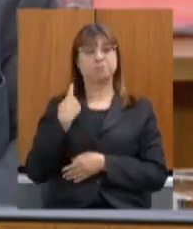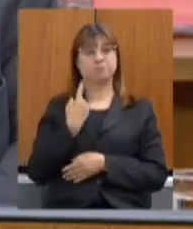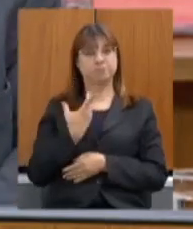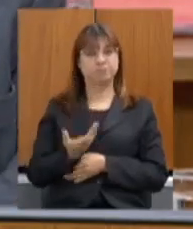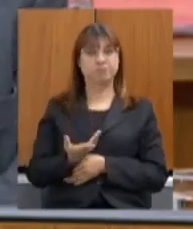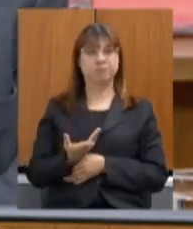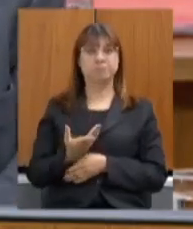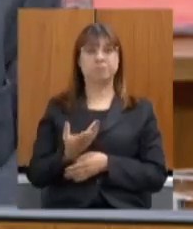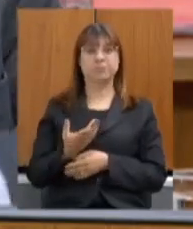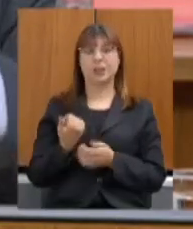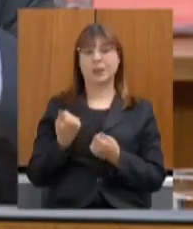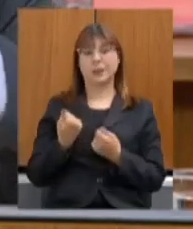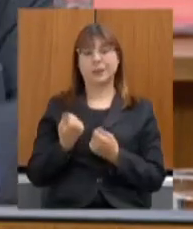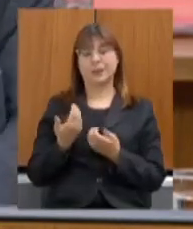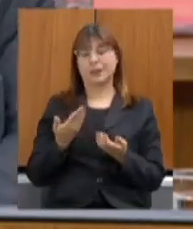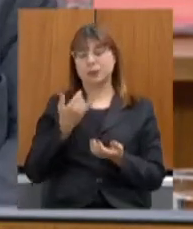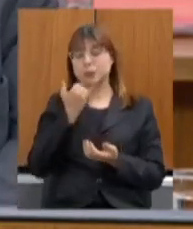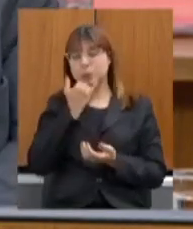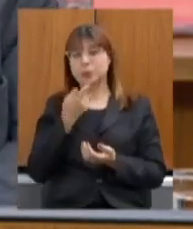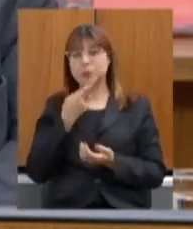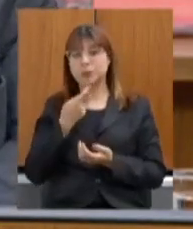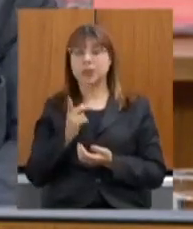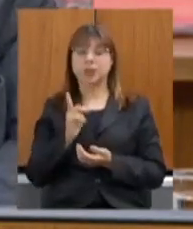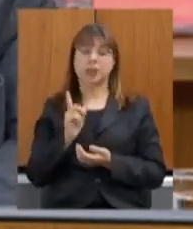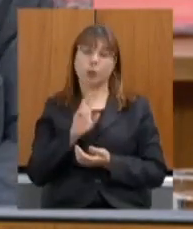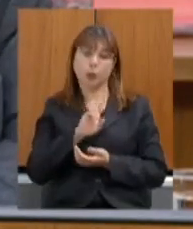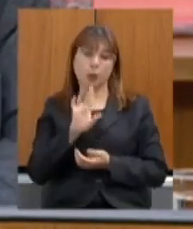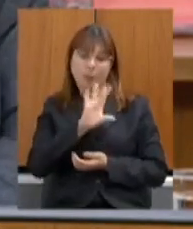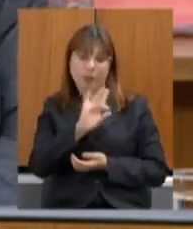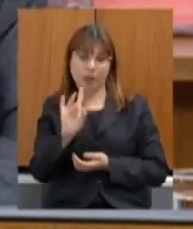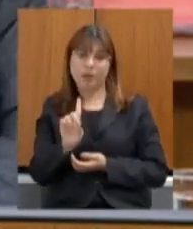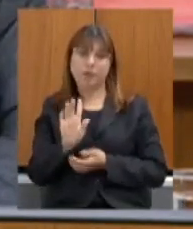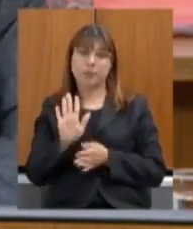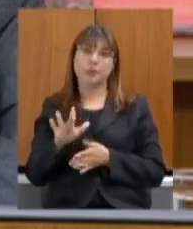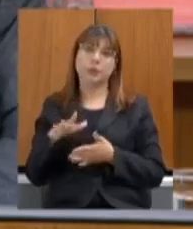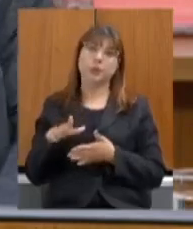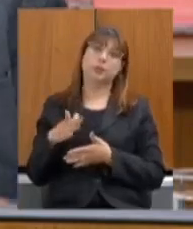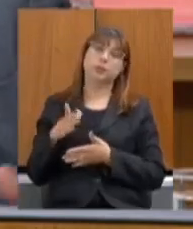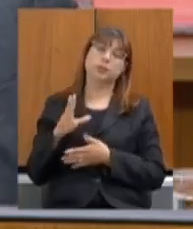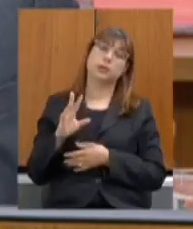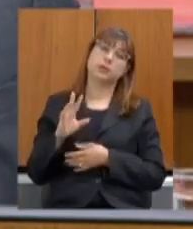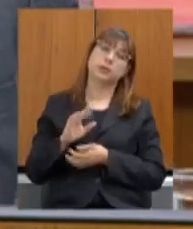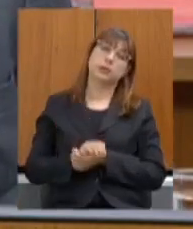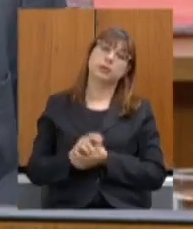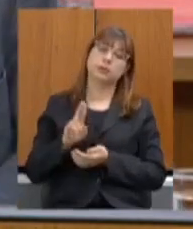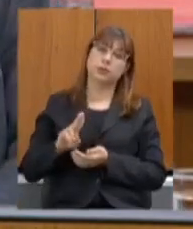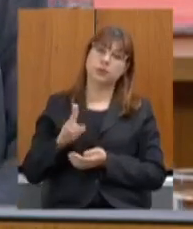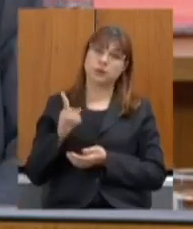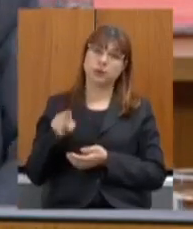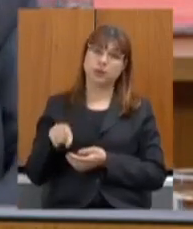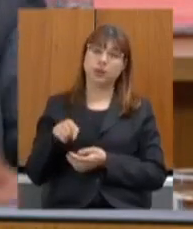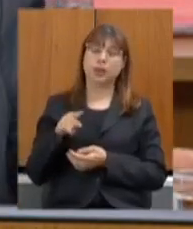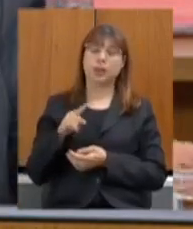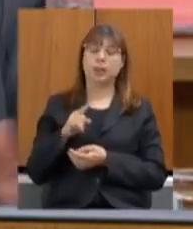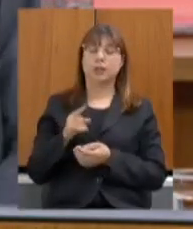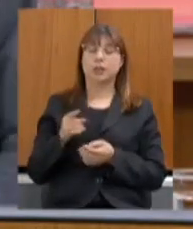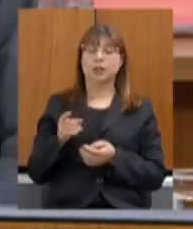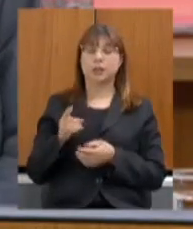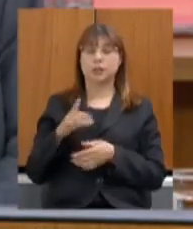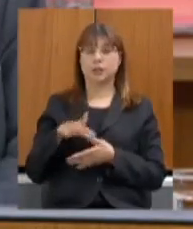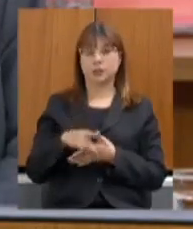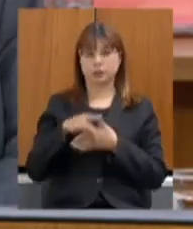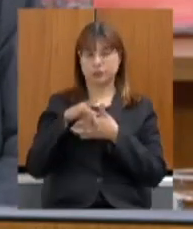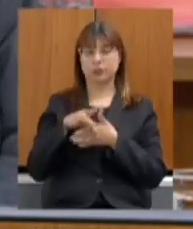não citar nomes, mas na pessoa do líder do governo, deputado Raul Belém, toda a bancada que está aqui, nosso presidente,